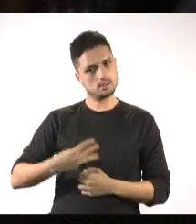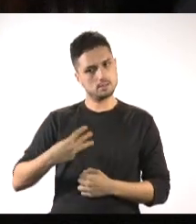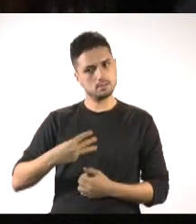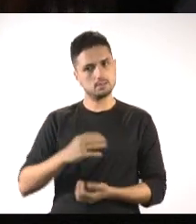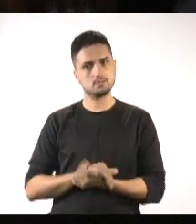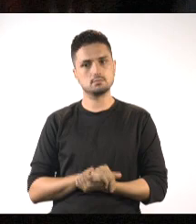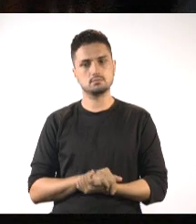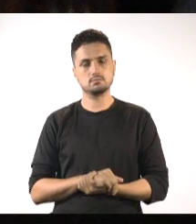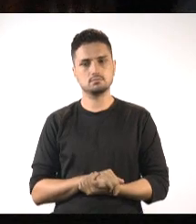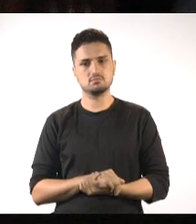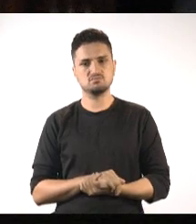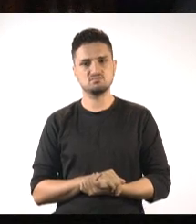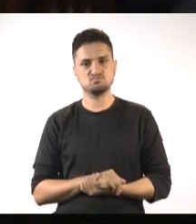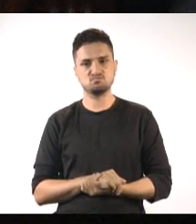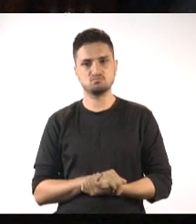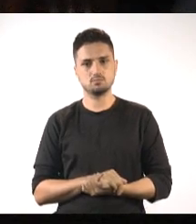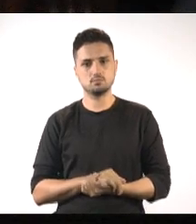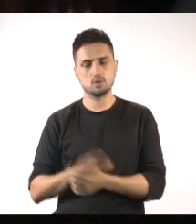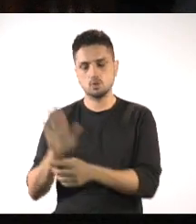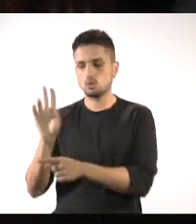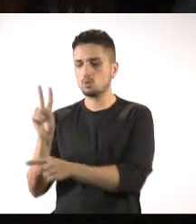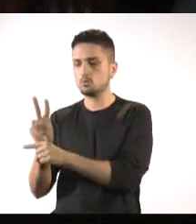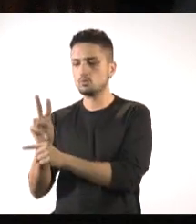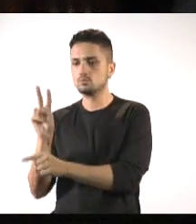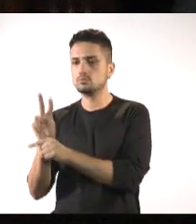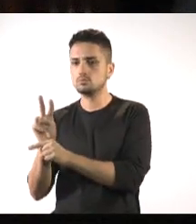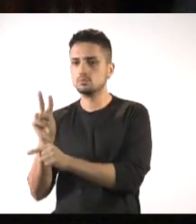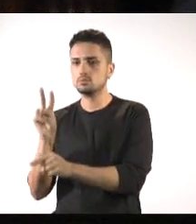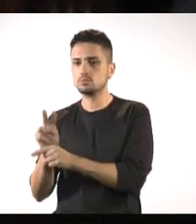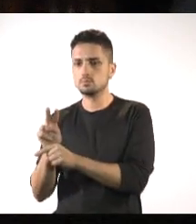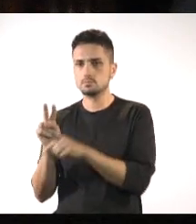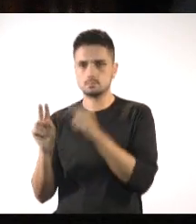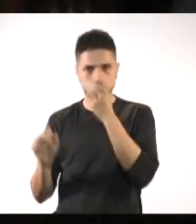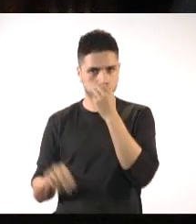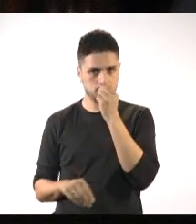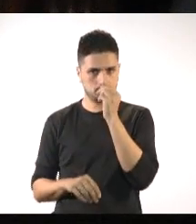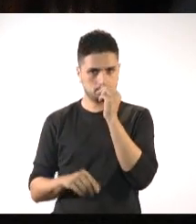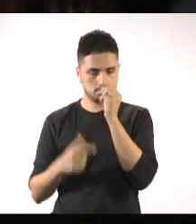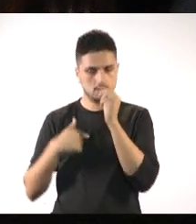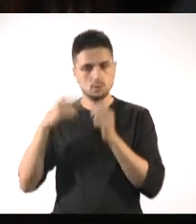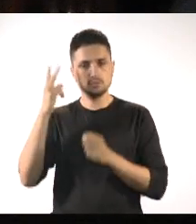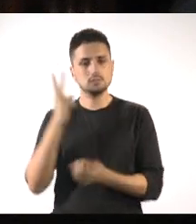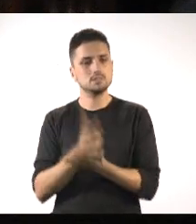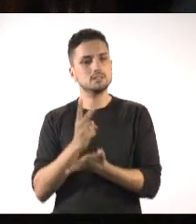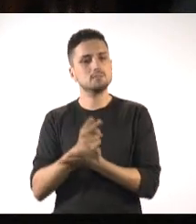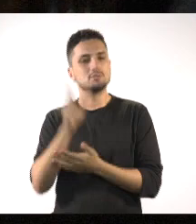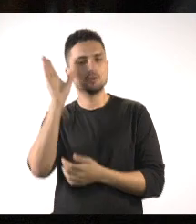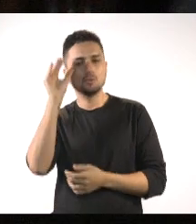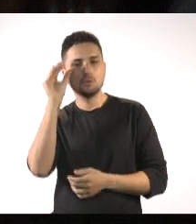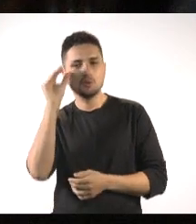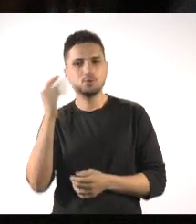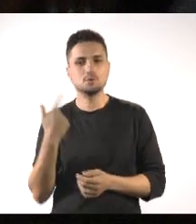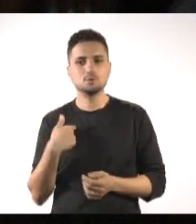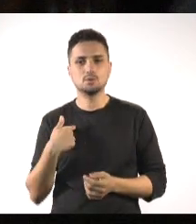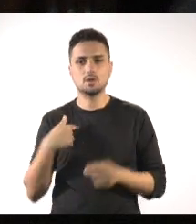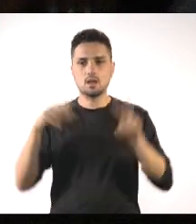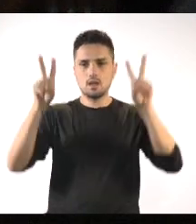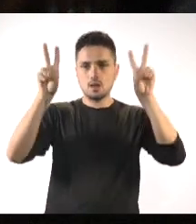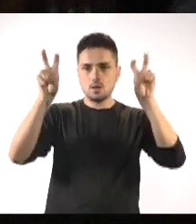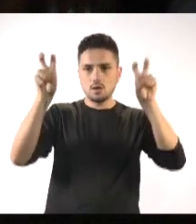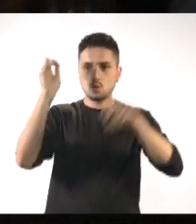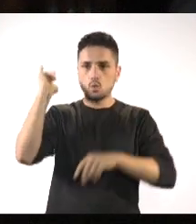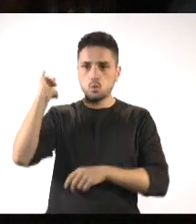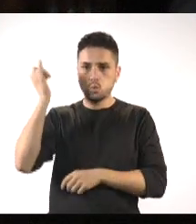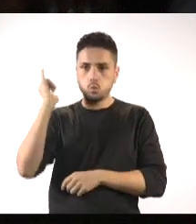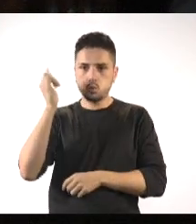fraternidade e cuidou dele. Eu sempre achei curioso essa parábola do bom samaritano, não